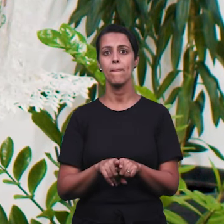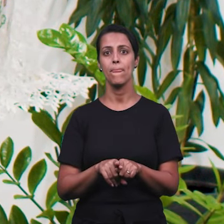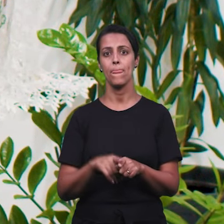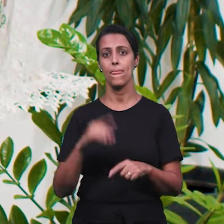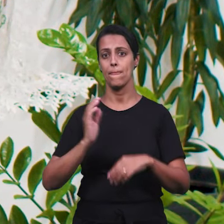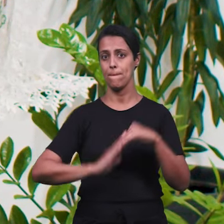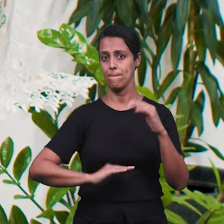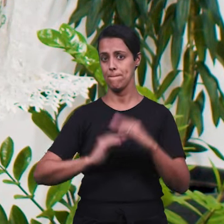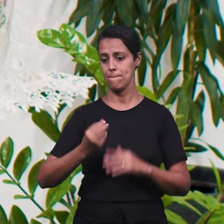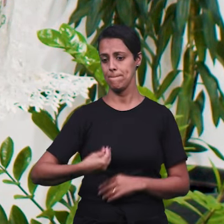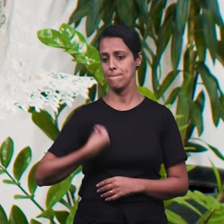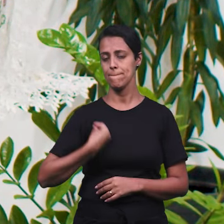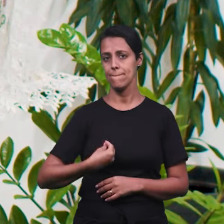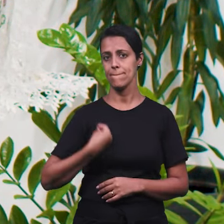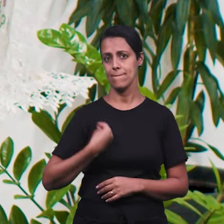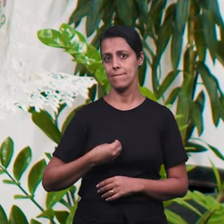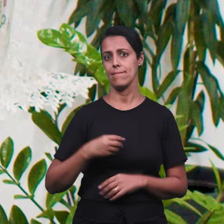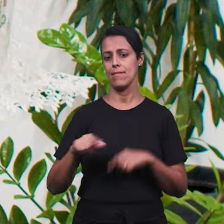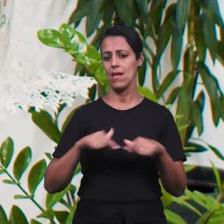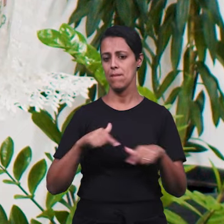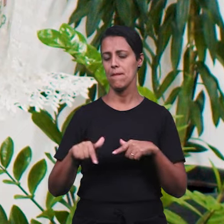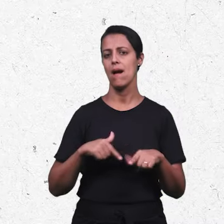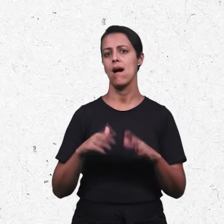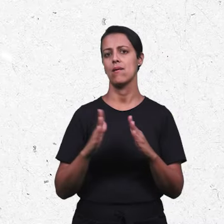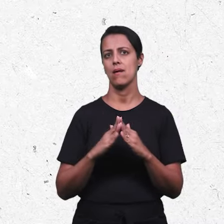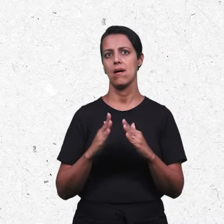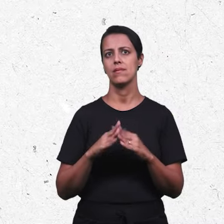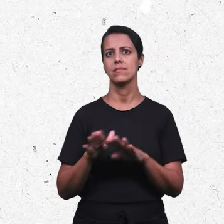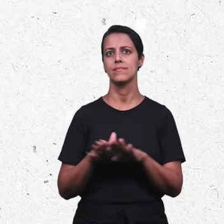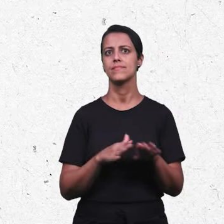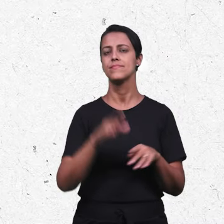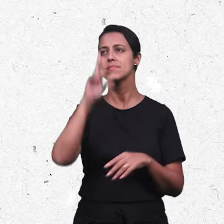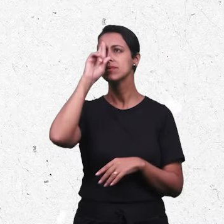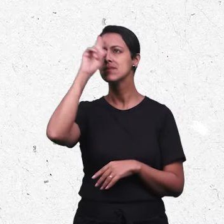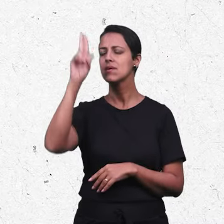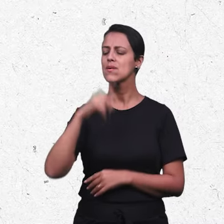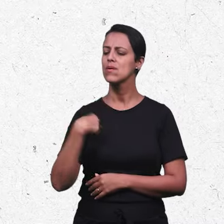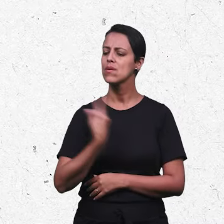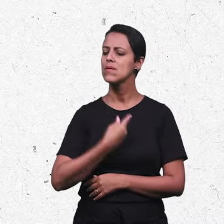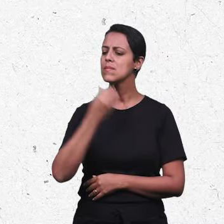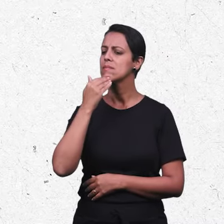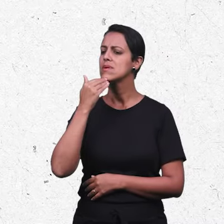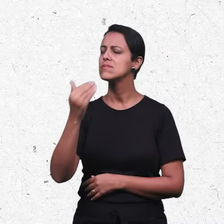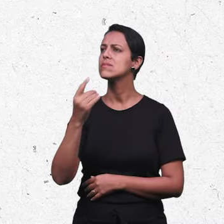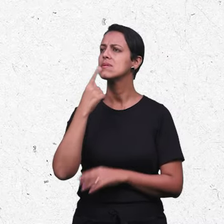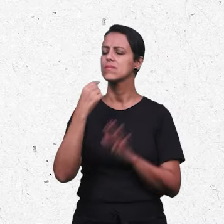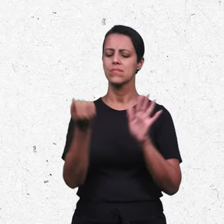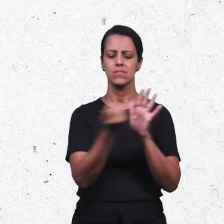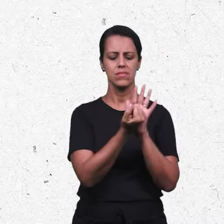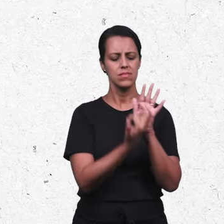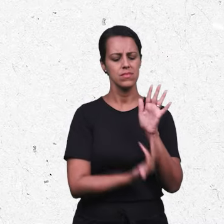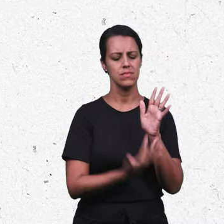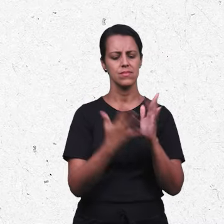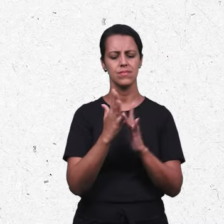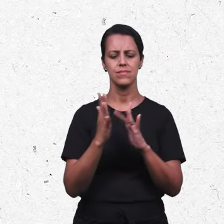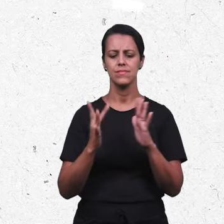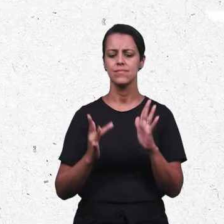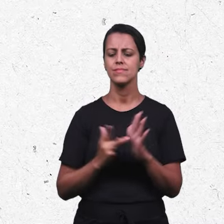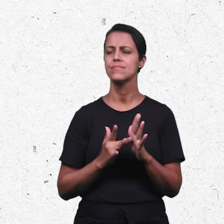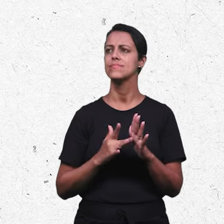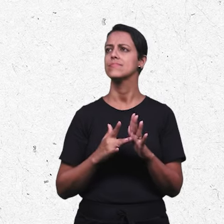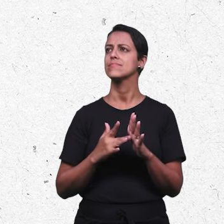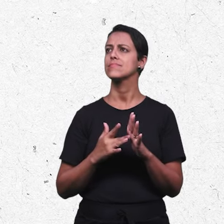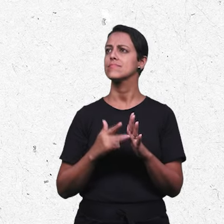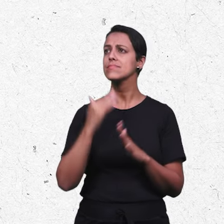profissional pelos empregos sustento dos lares Senhor nosso Deus nós pedimos ao senhor pelo poder que há no sangue do teu filho Jesus